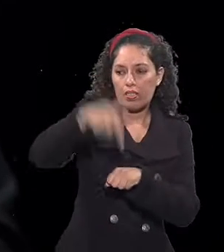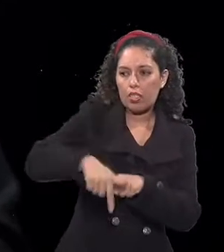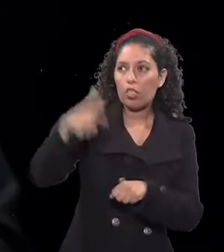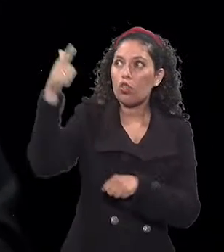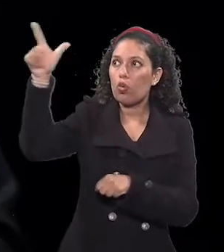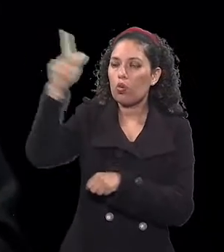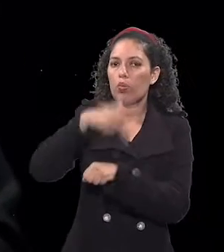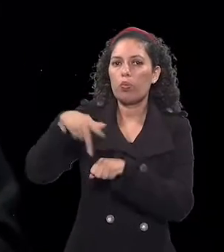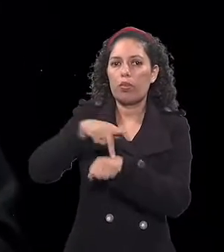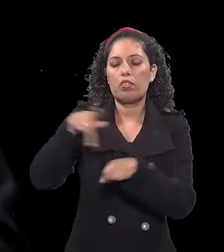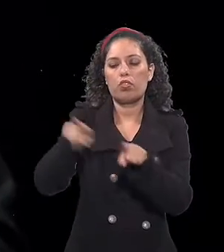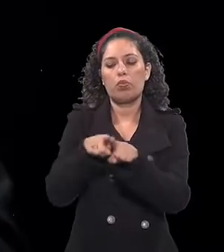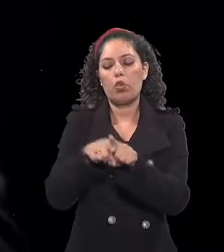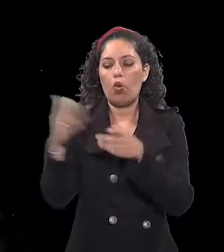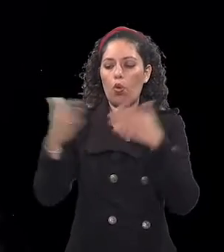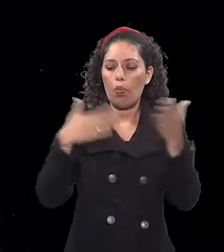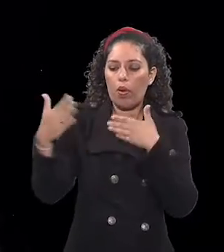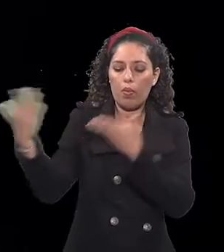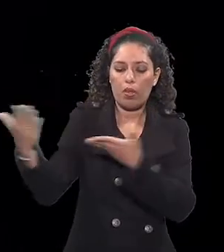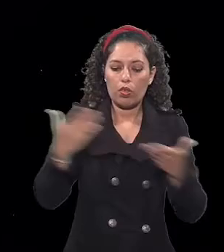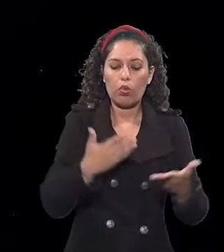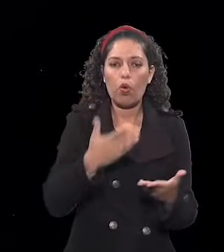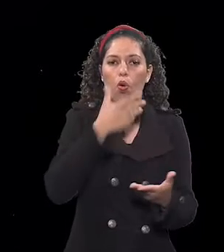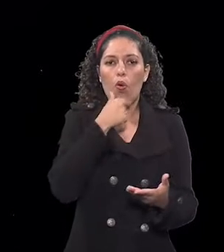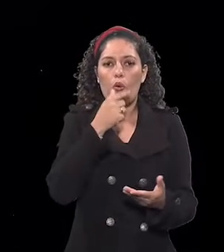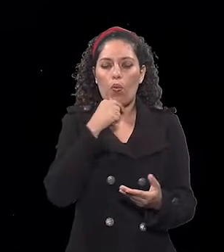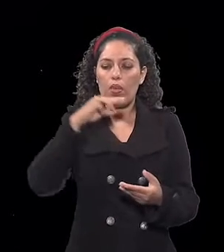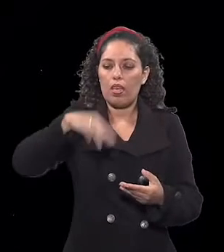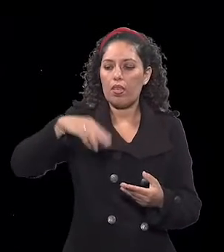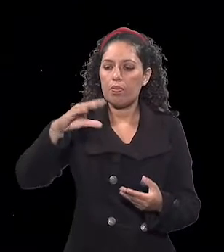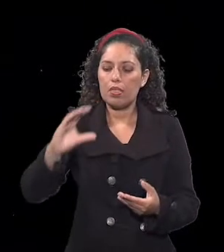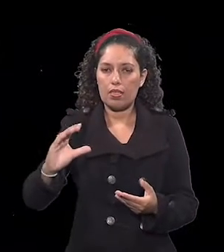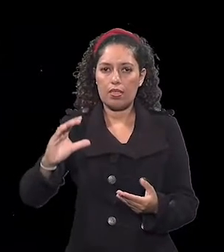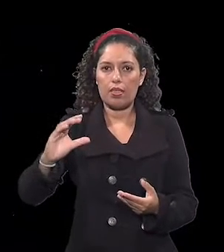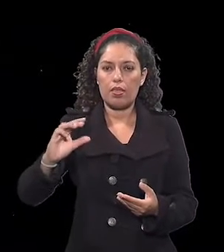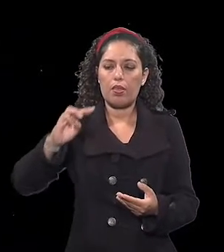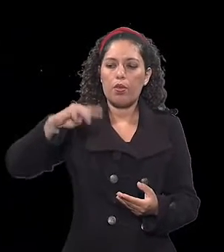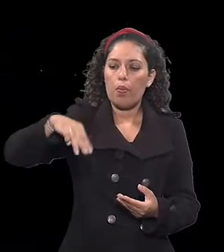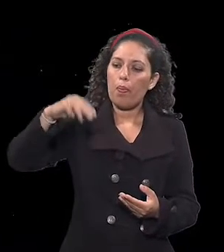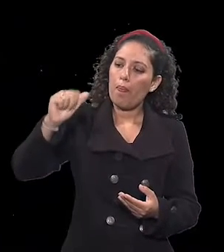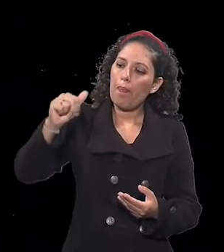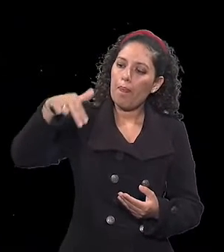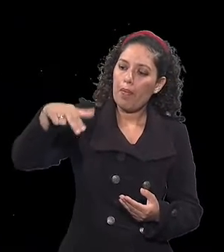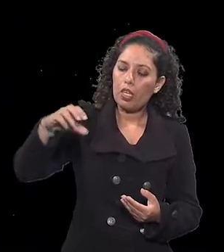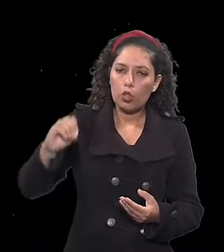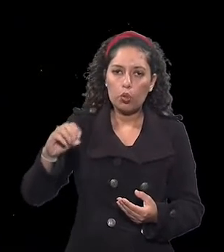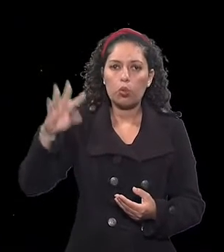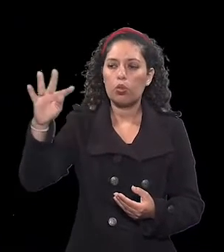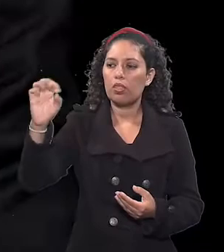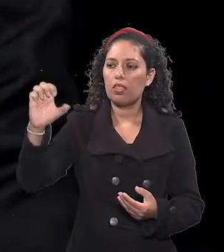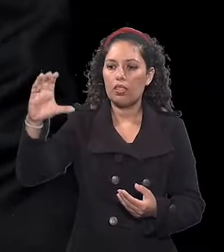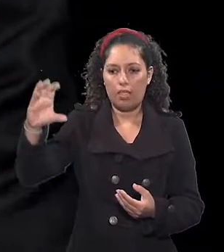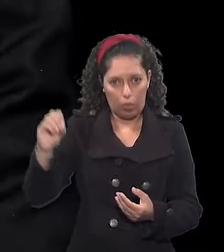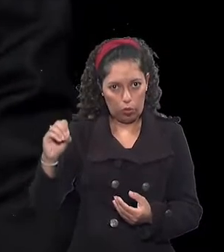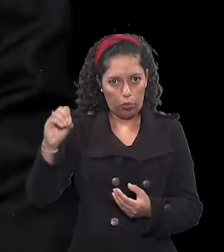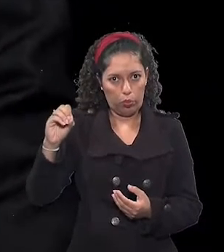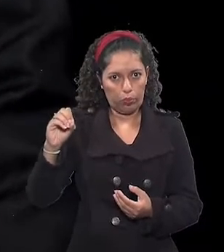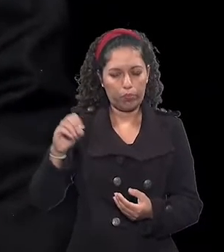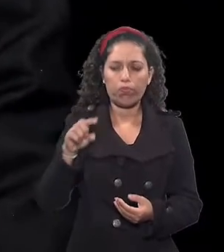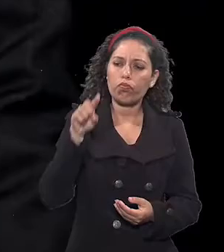exterior. Hoje vamos conversar com o produtor e MC Mano Teco.